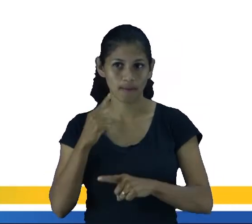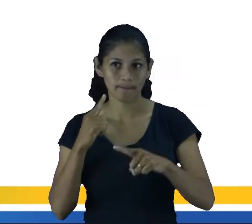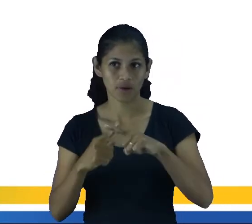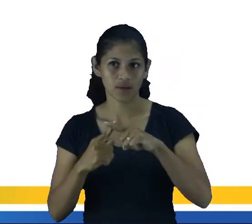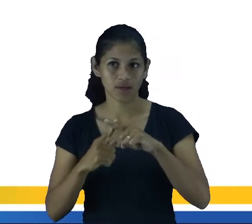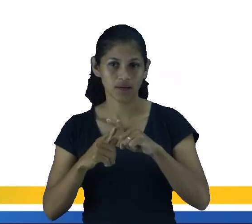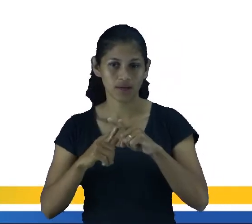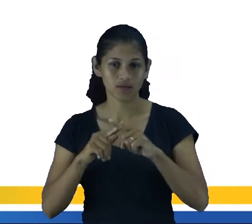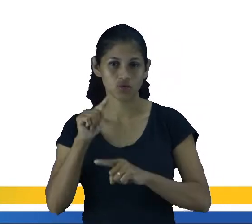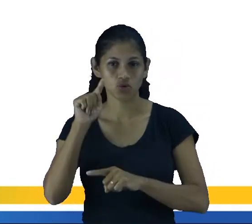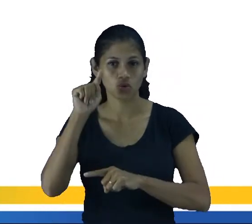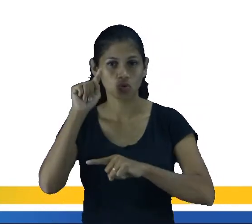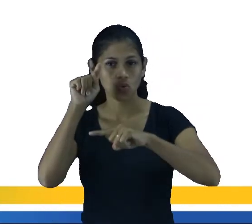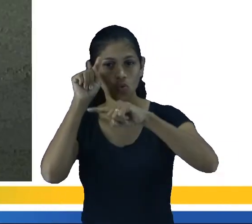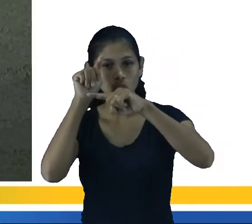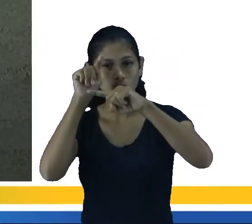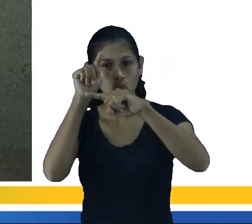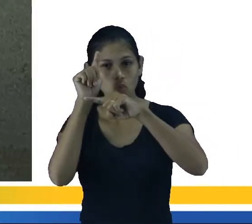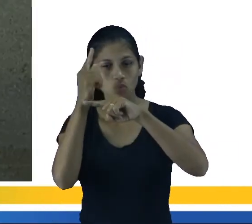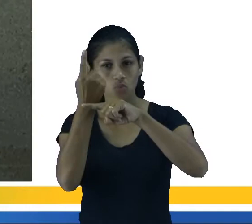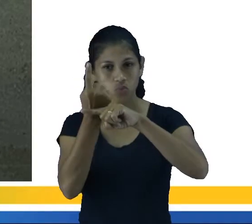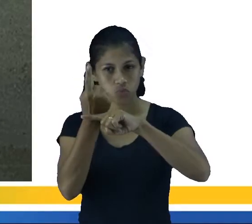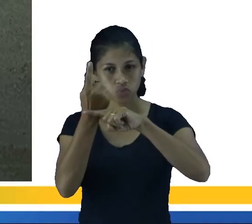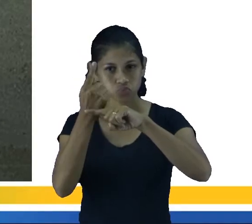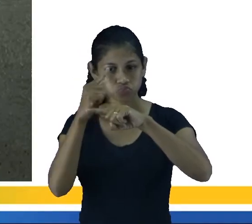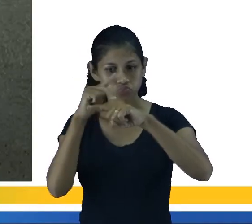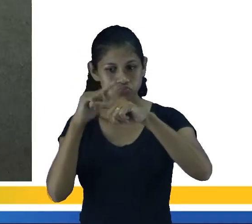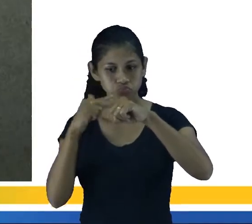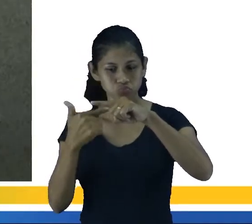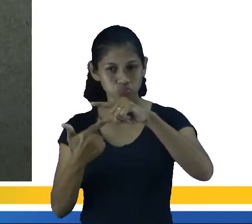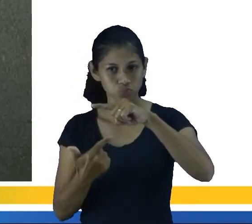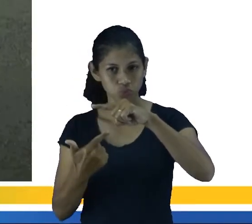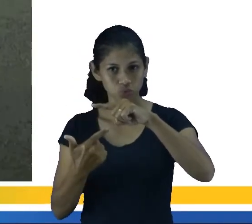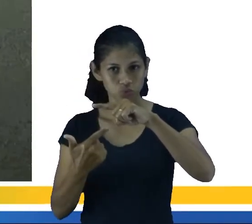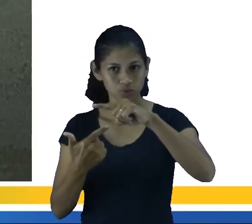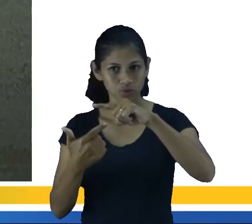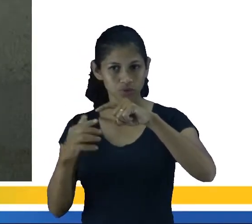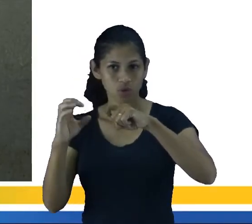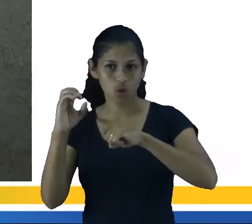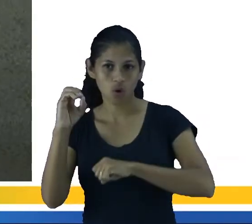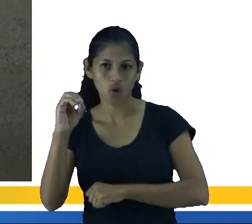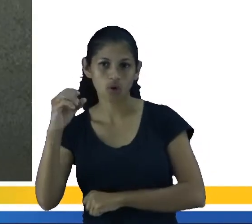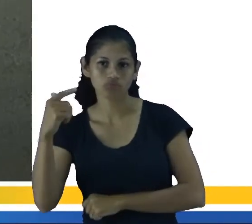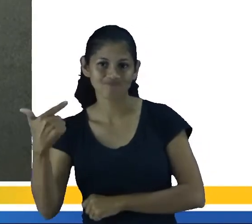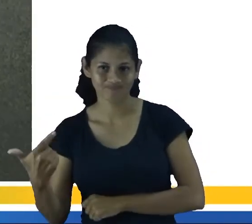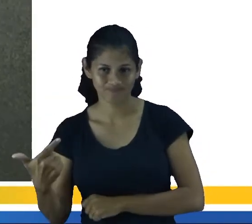meio O2. Aqui, ó, a gente tem o quê? A gente tem